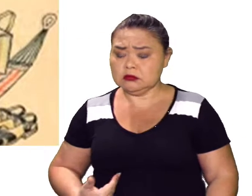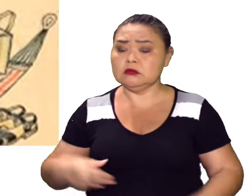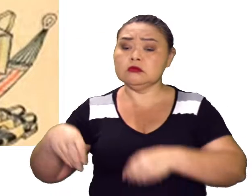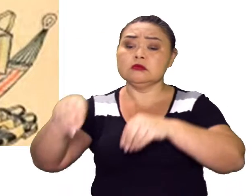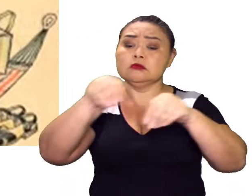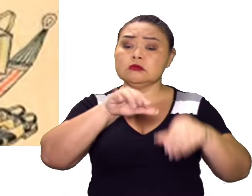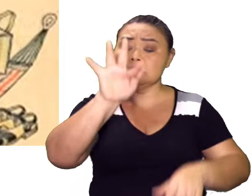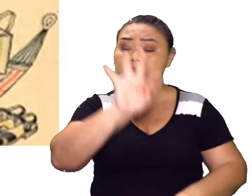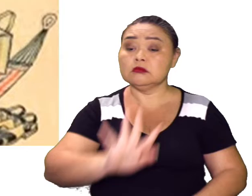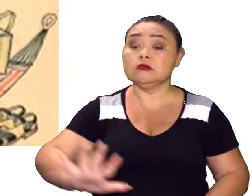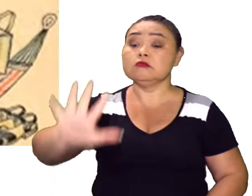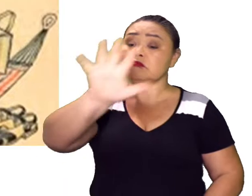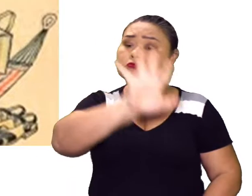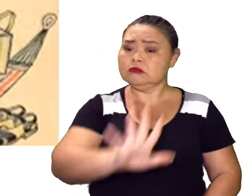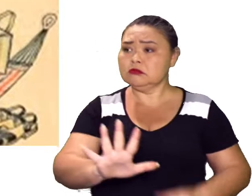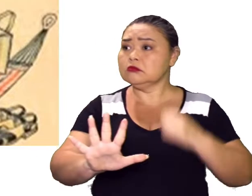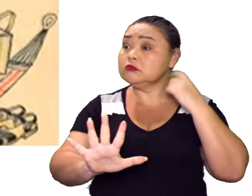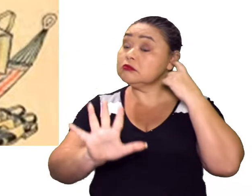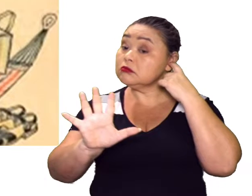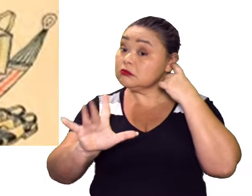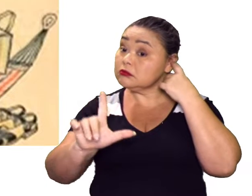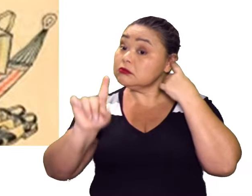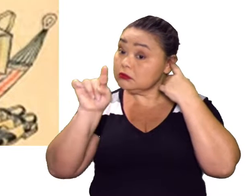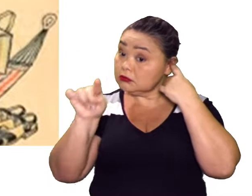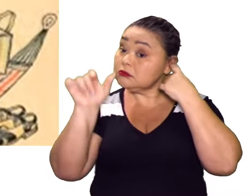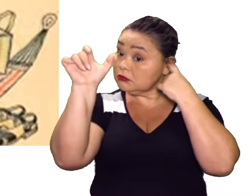território federal. Ele